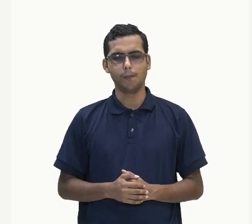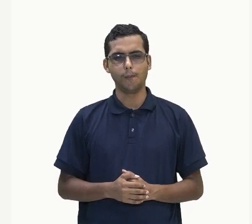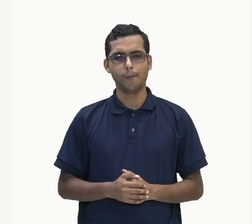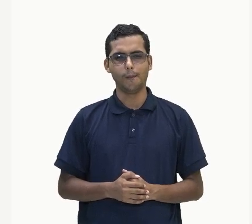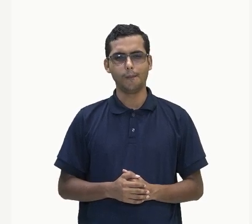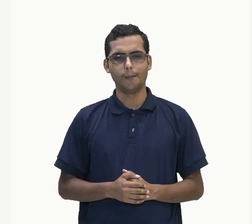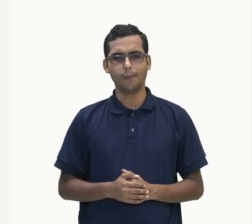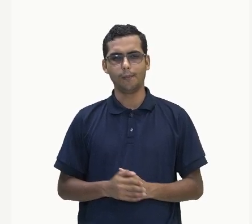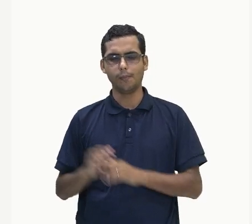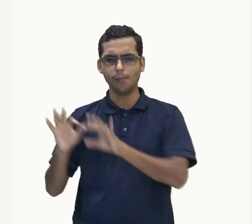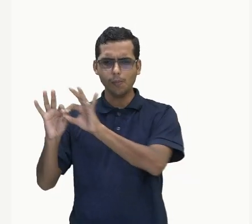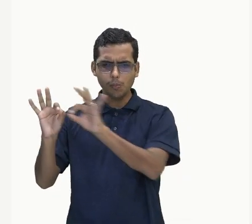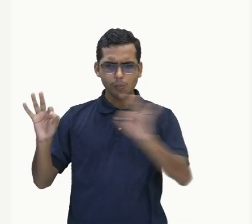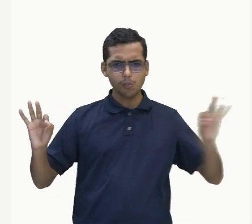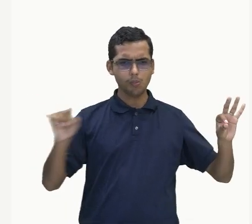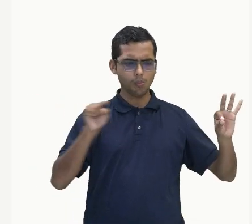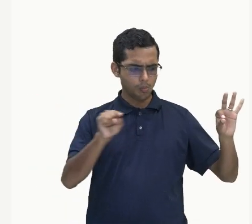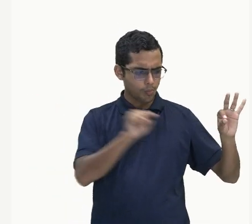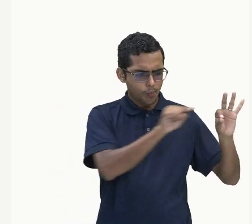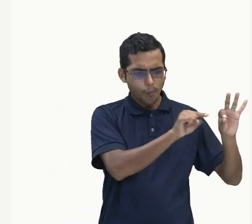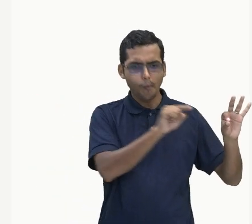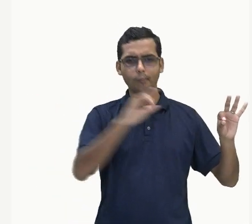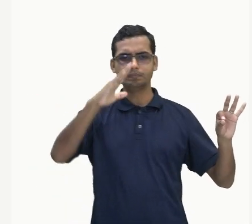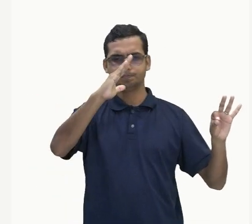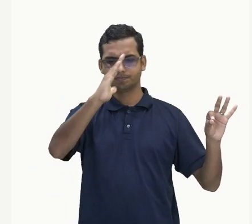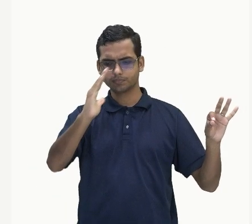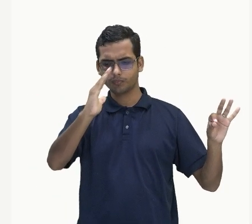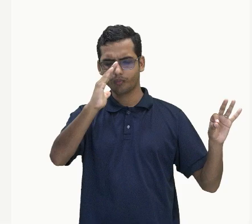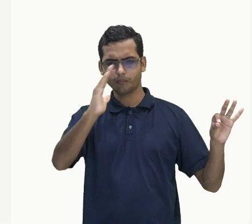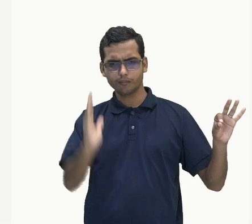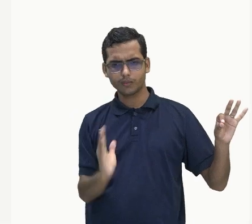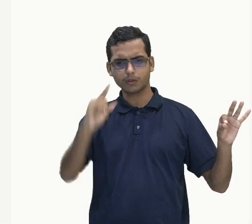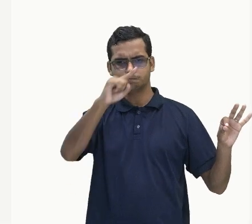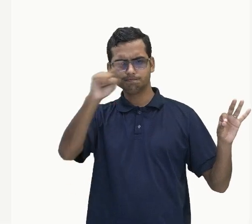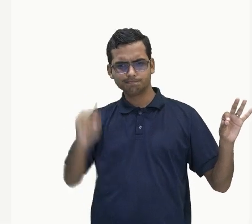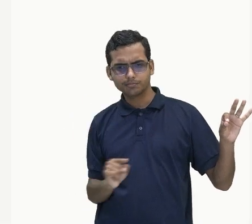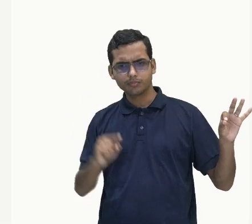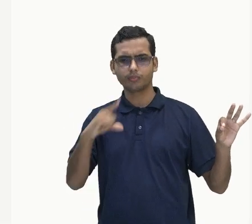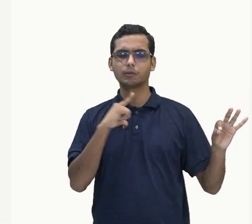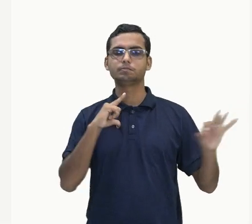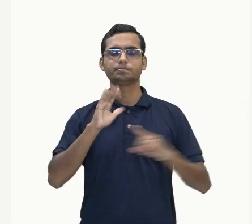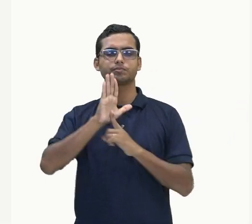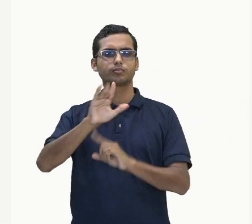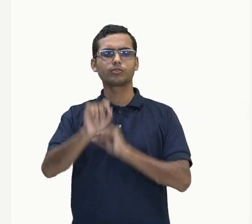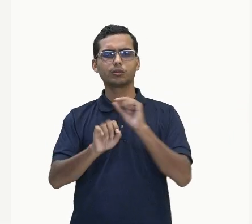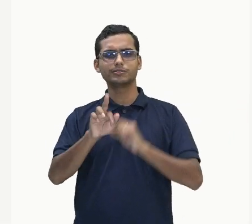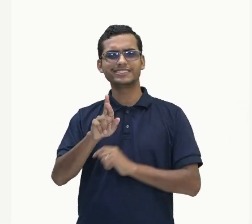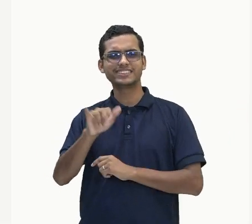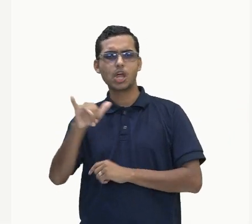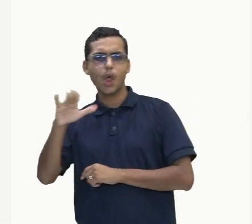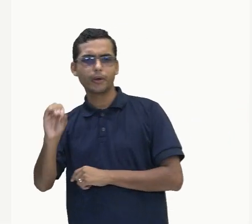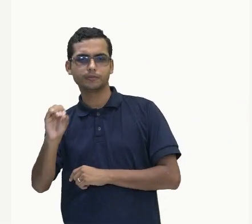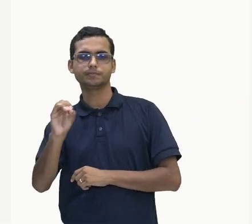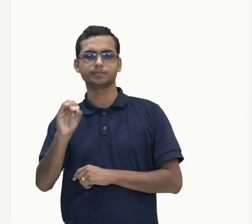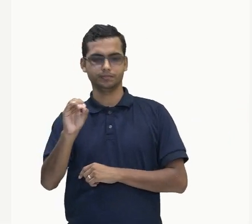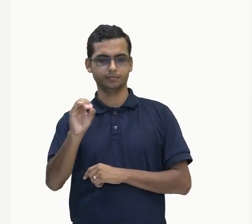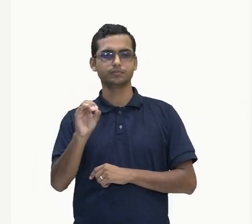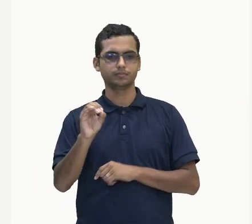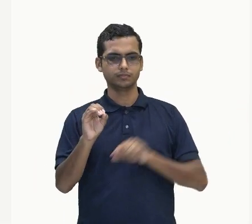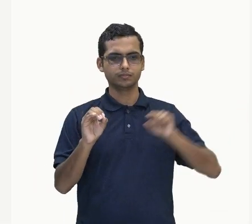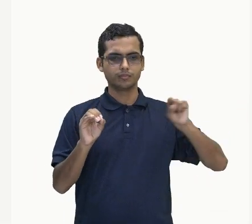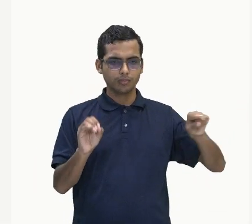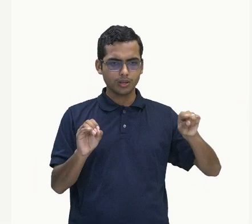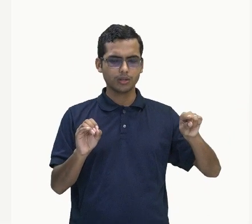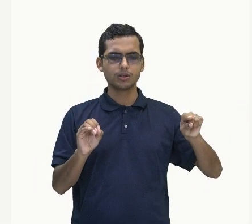espelho vai identificar os raios que vão ser refletidos pelo espelho. Então,